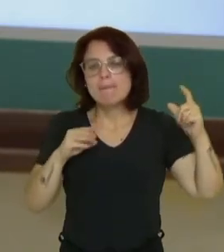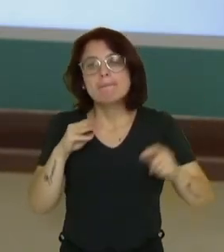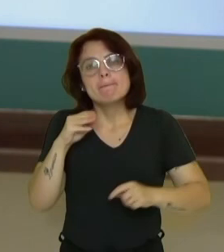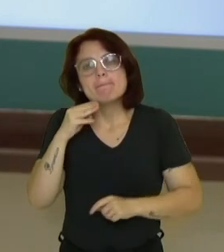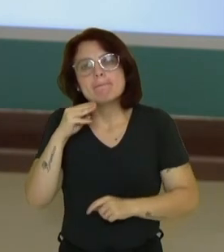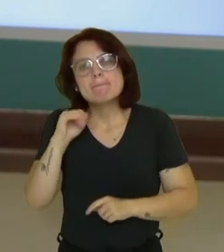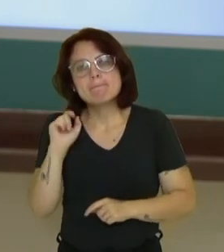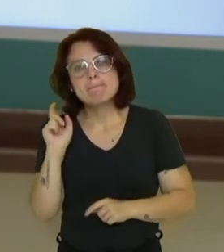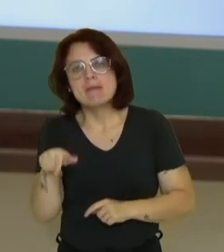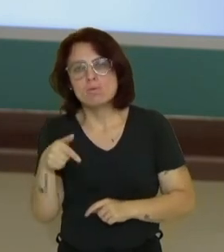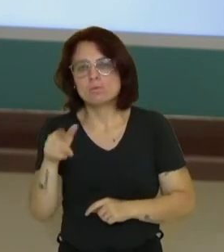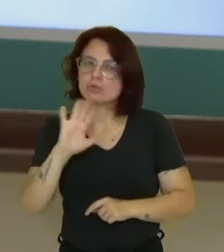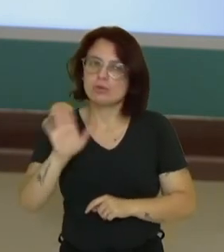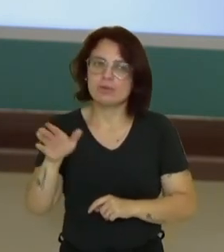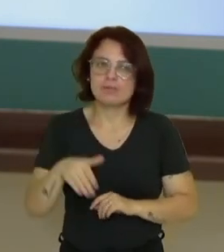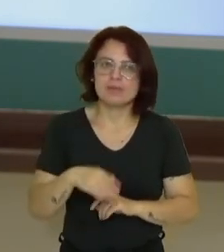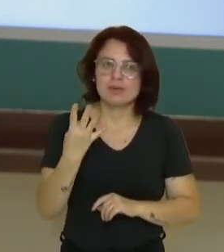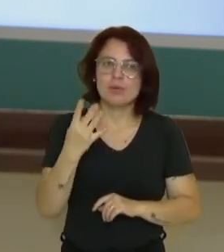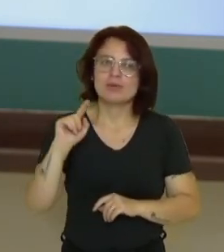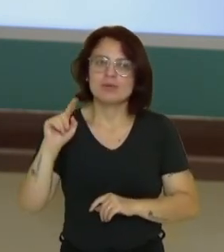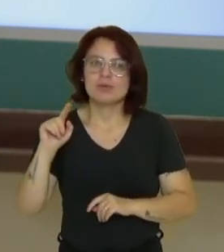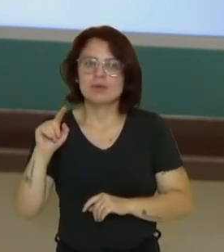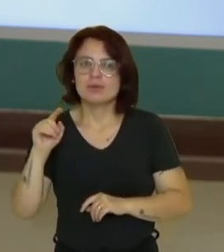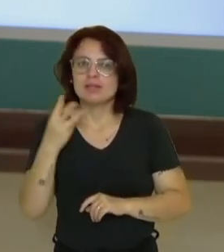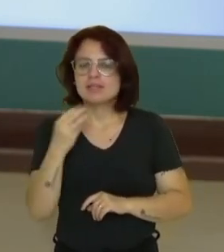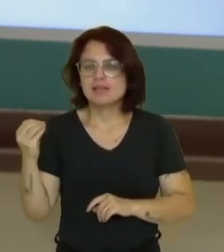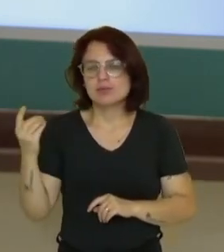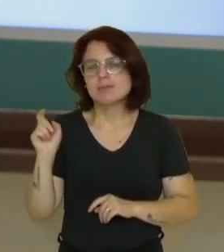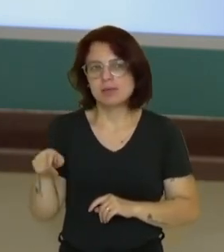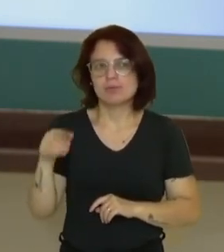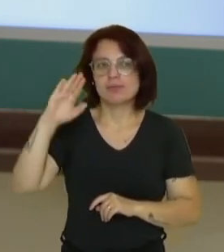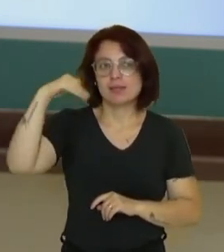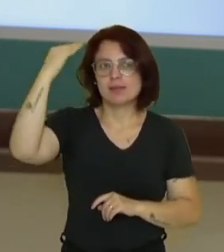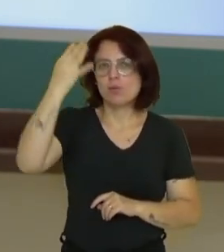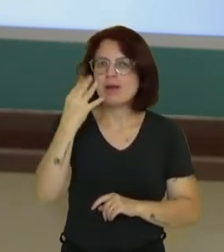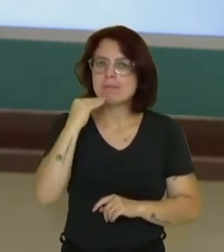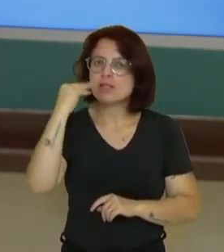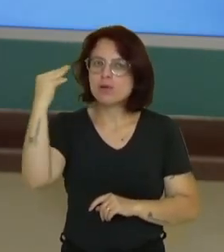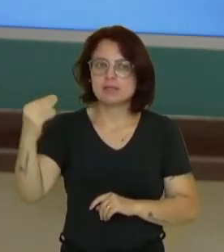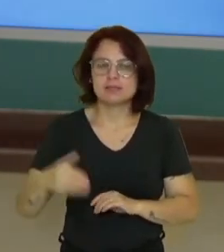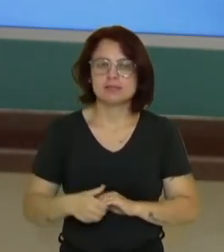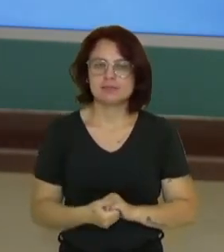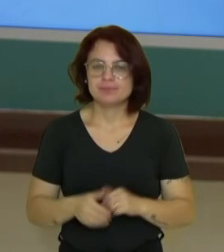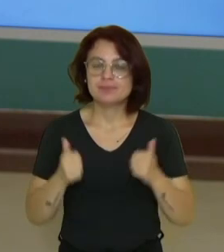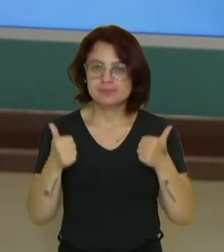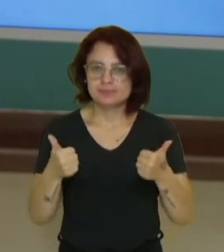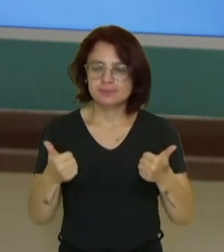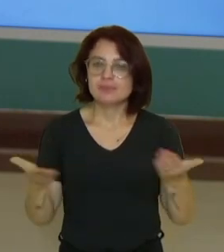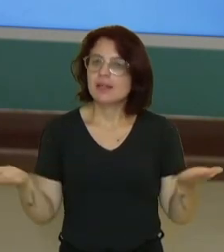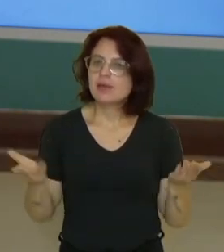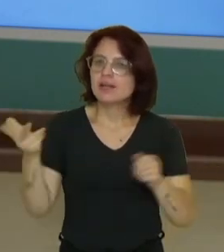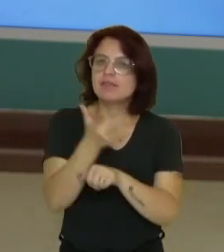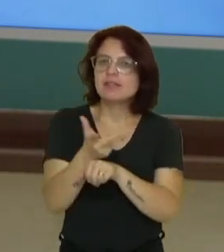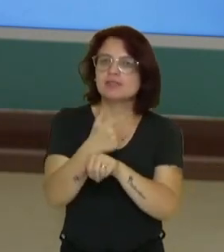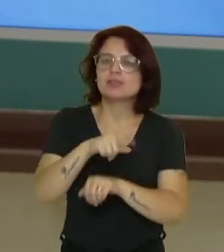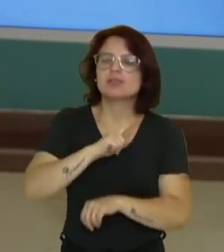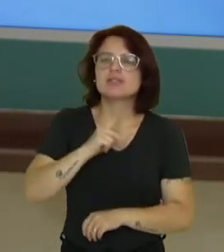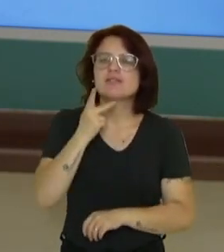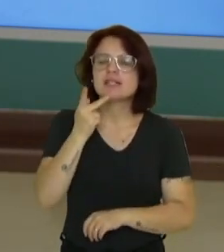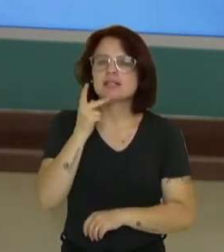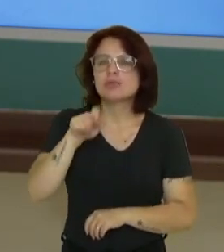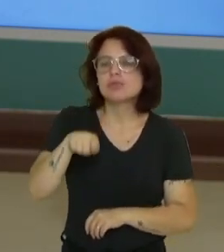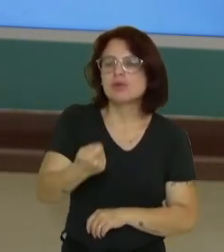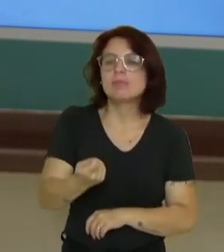Veja aqui, em torno de 4 milhões orgânicos, em torno de 300 mil inorgânicos. Muito bem. Neste vídeo,